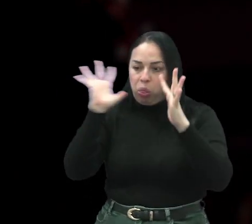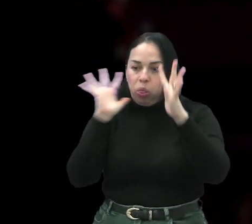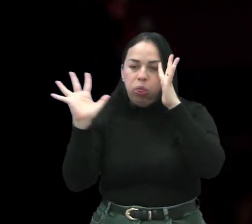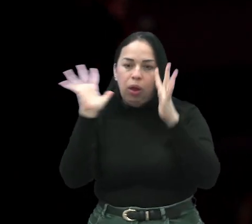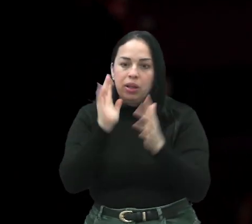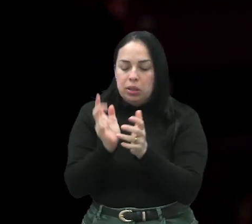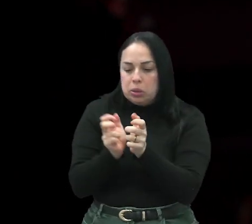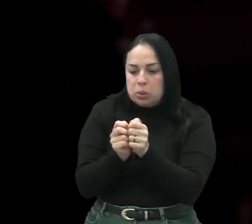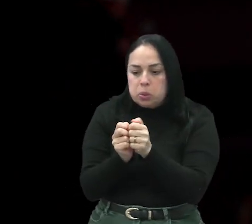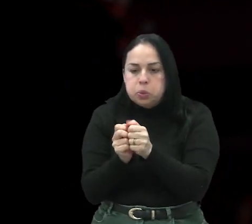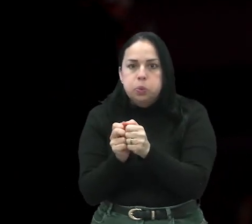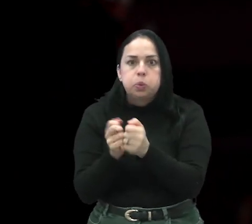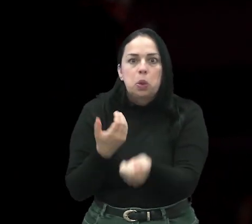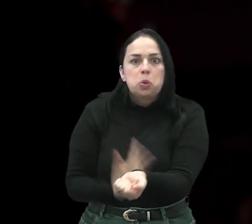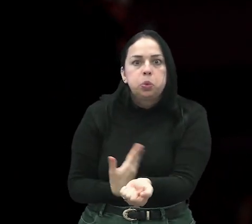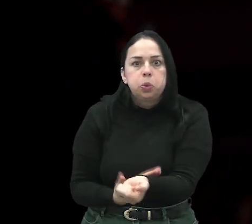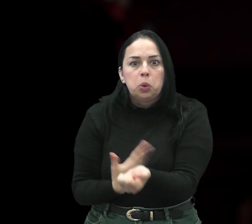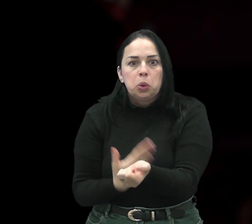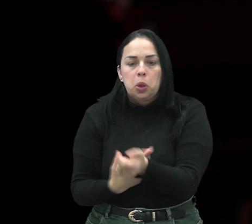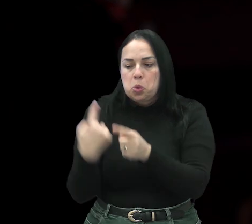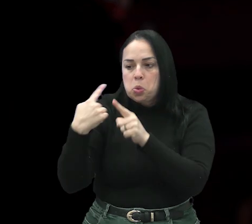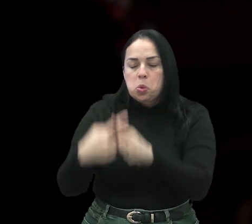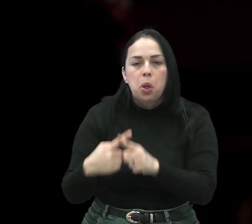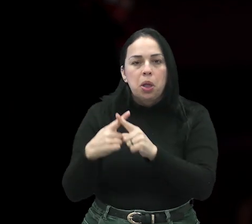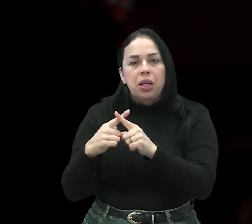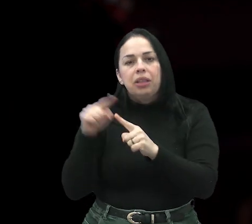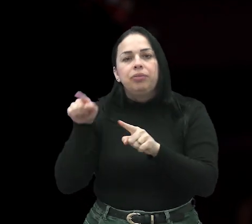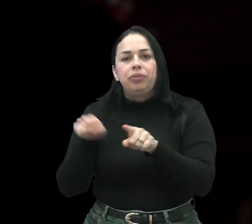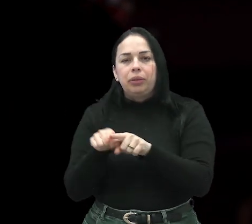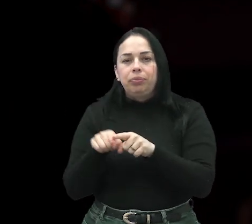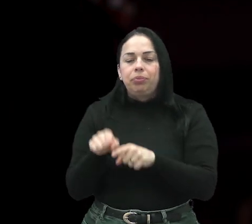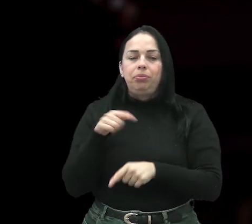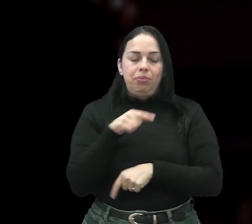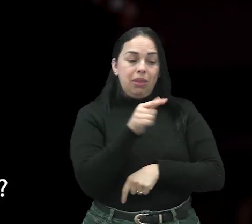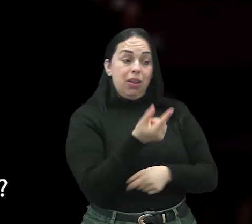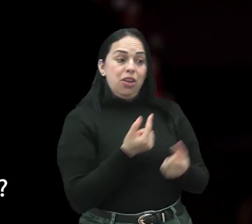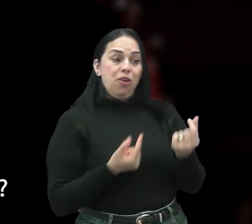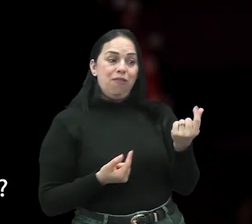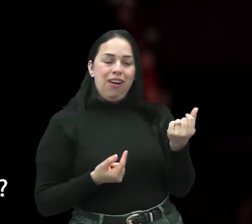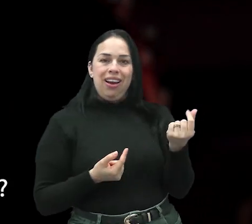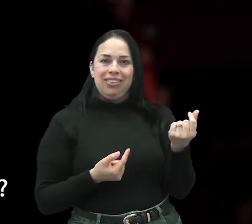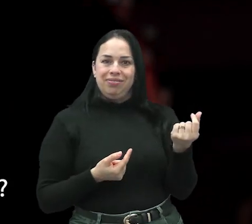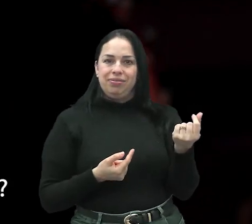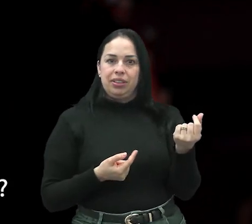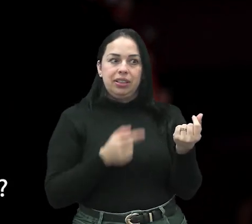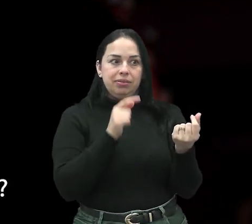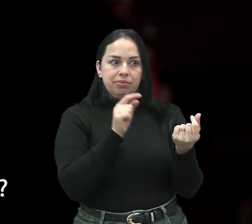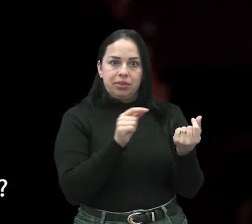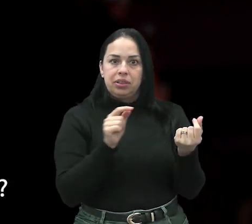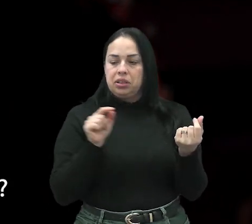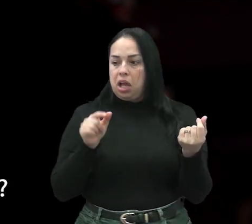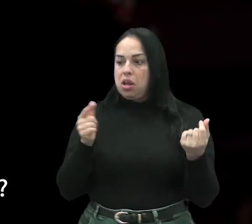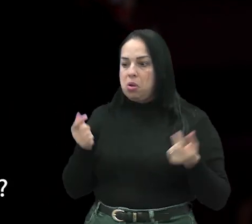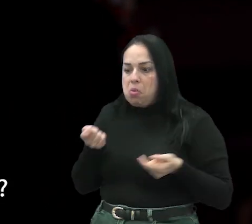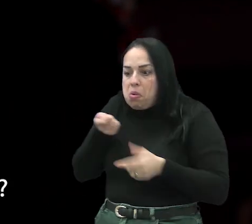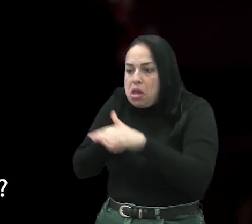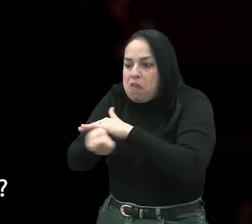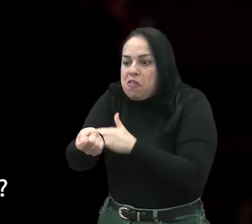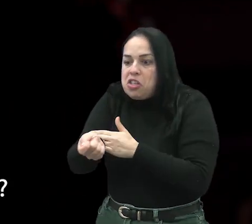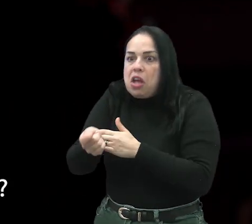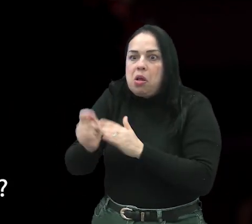a cabeça de uma pessoa que está com problema com jogos, ela pensa assim: e o valor da minha faculdade, o quanto que eu não